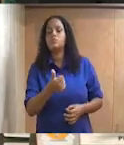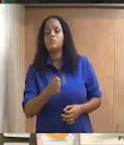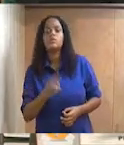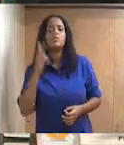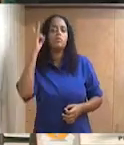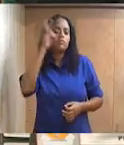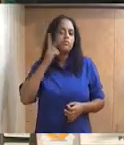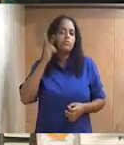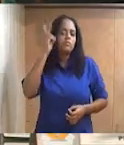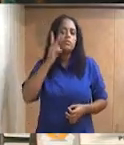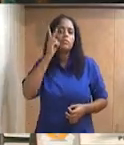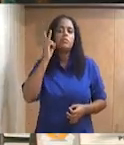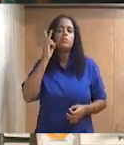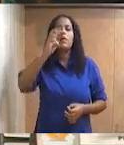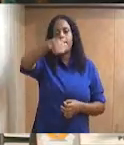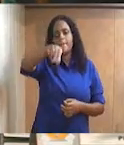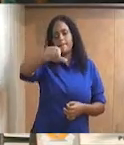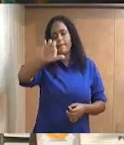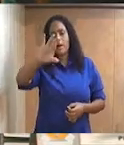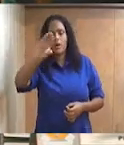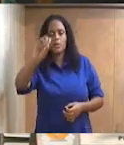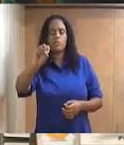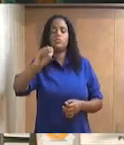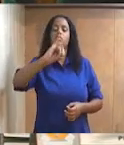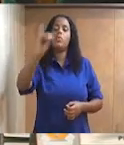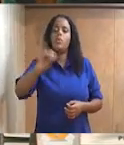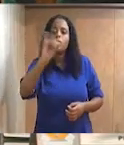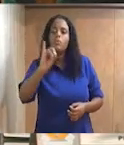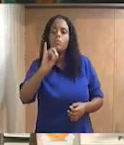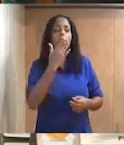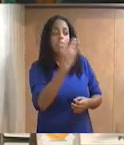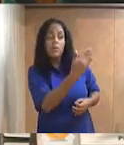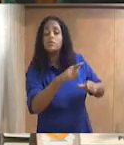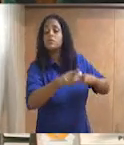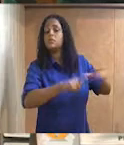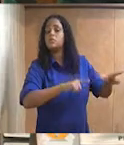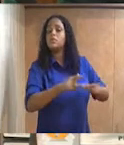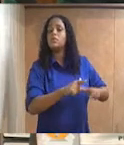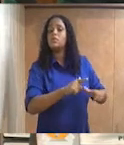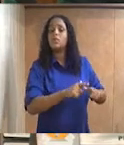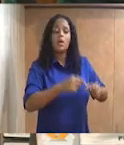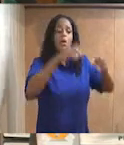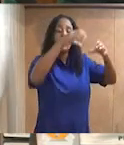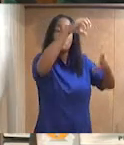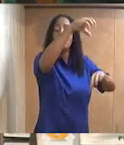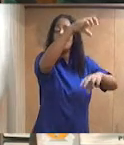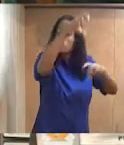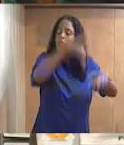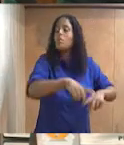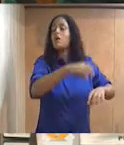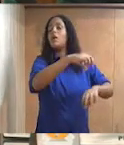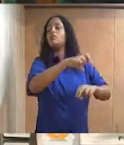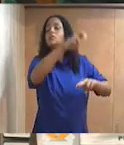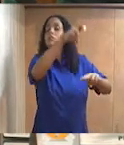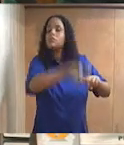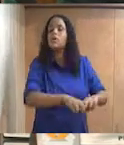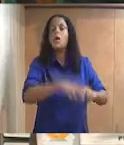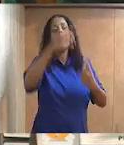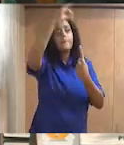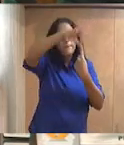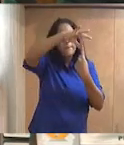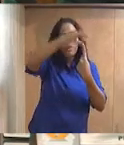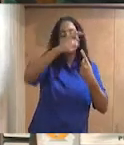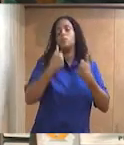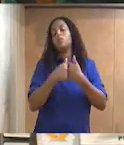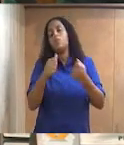6.247/2016, do excelentíssimo senhor vereador Marquinho Oi, solicitando ao excelentíssimo senhor prefeito a colocação de abrigos com assento nos pontos de ônibus